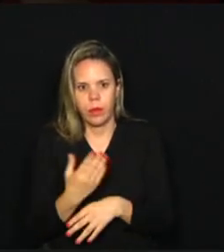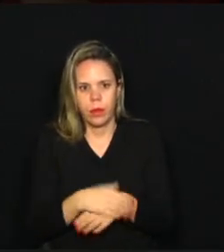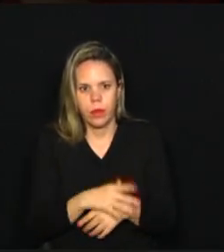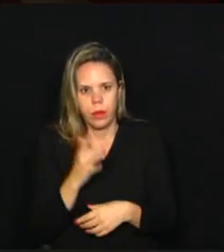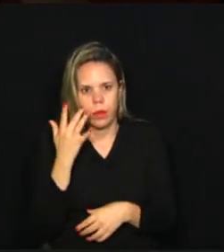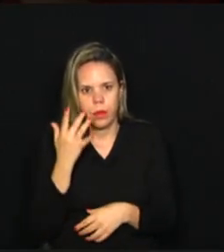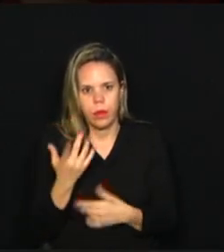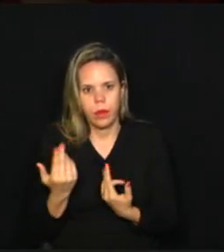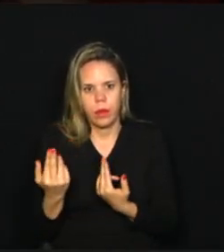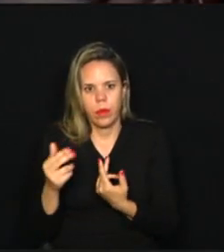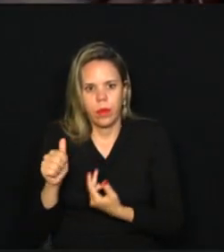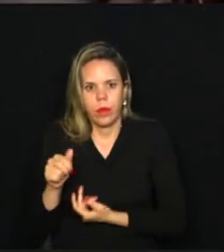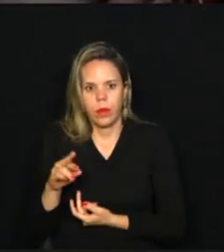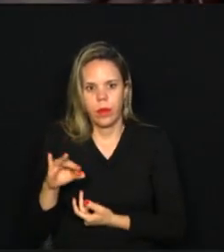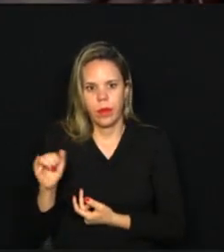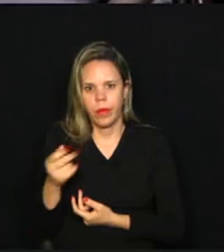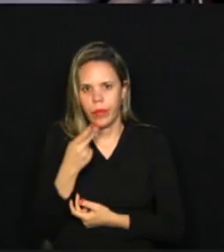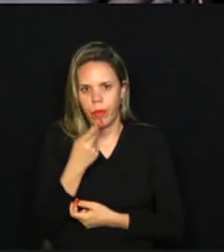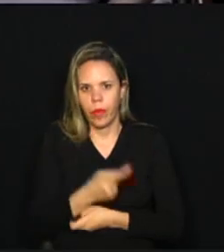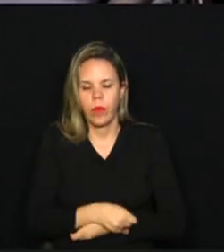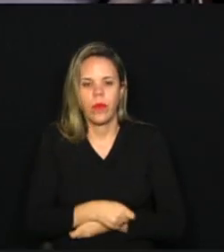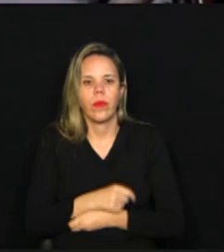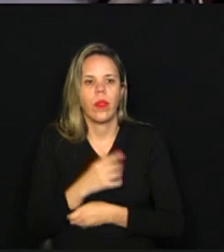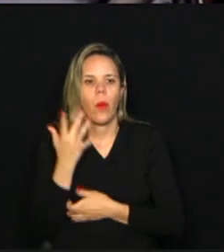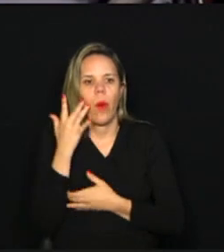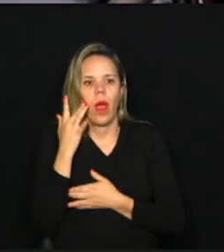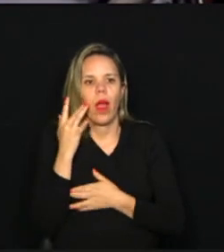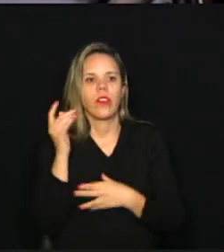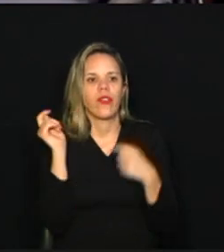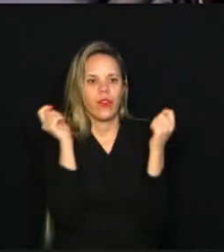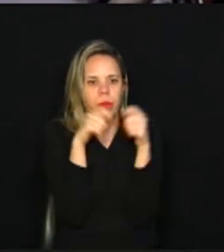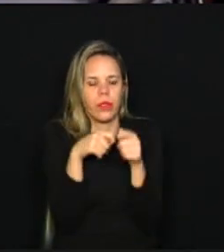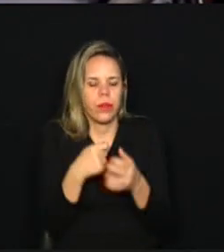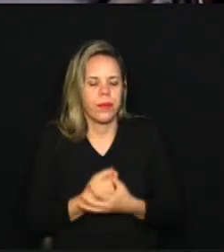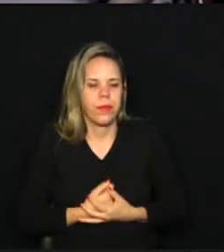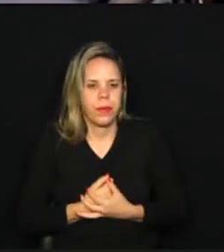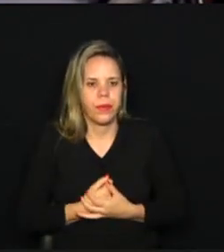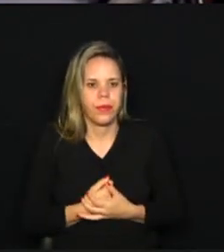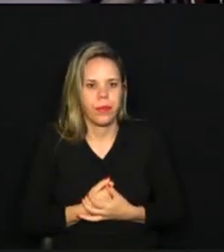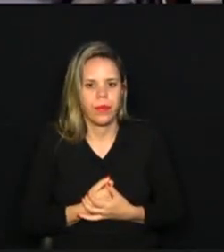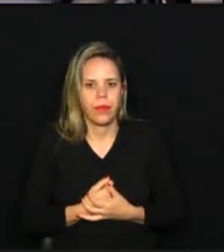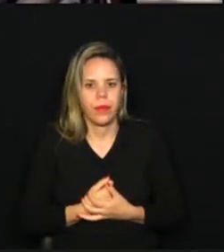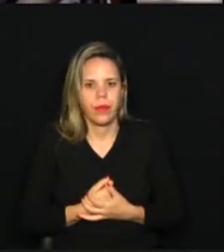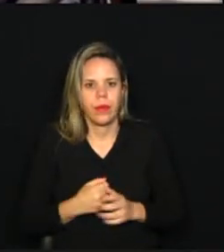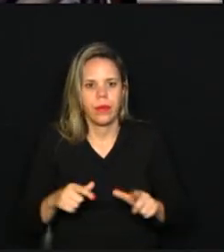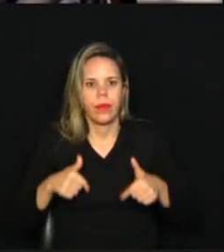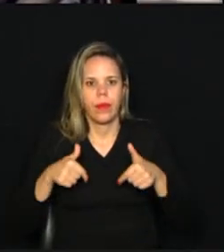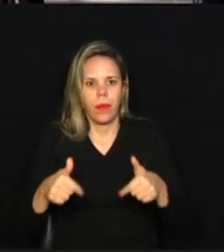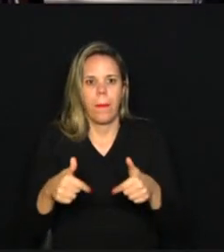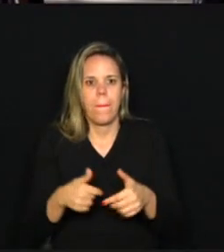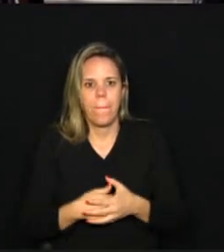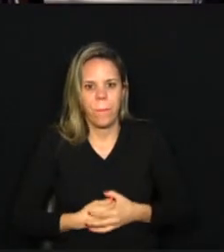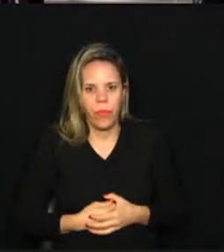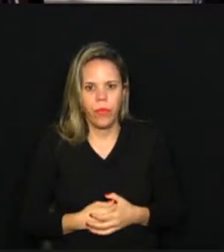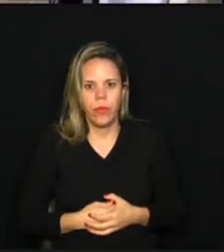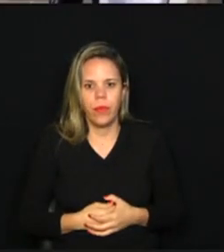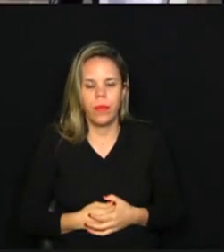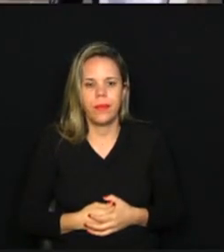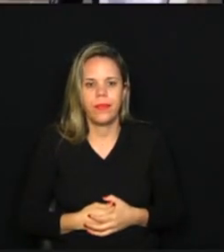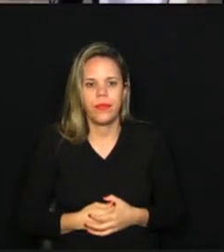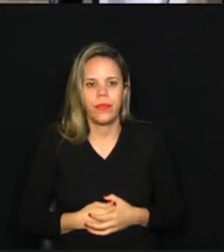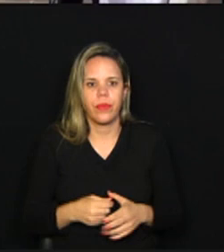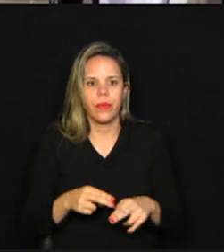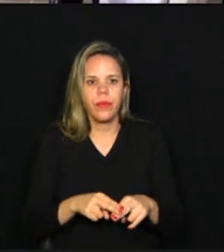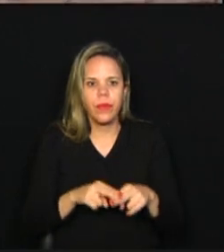que a Andrea colocou. O que eu acho que é possível, né, assim, que foi possível nessa ação, foi muito por conta